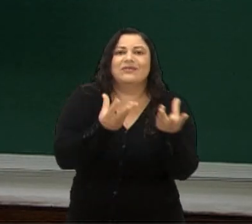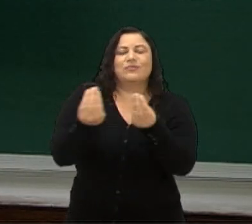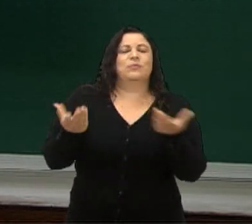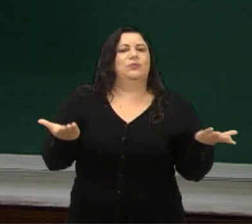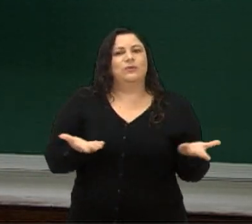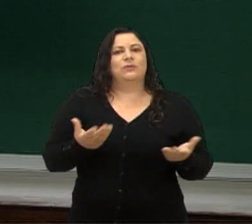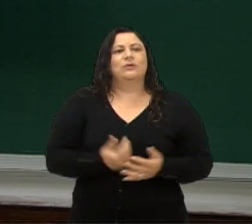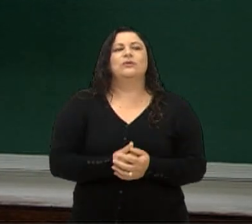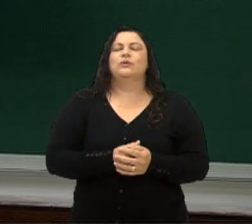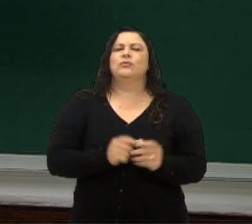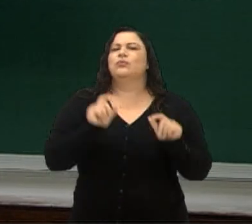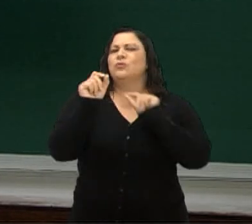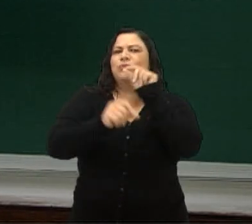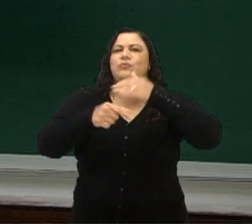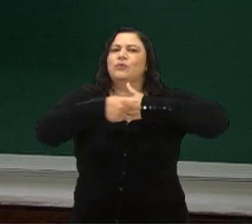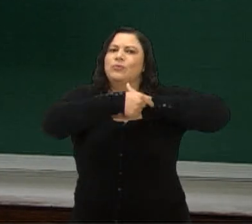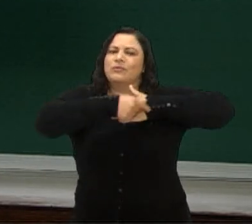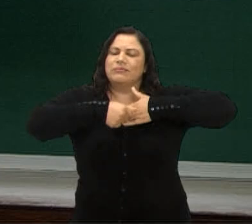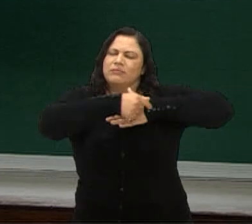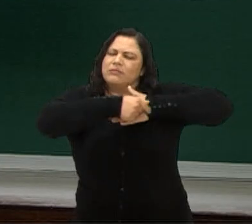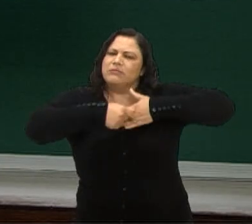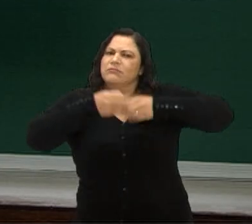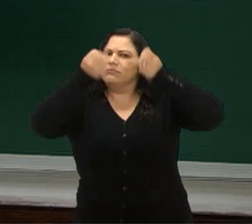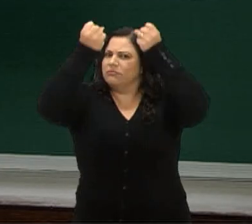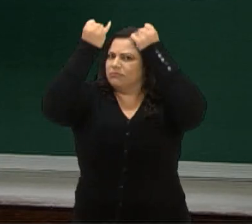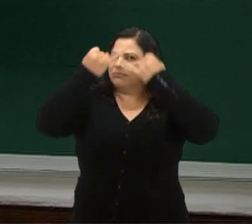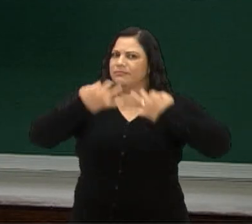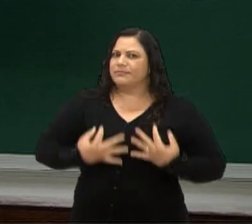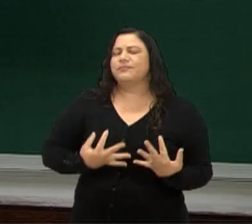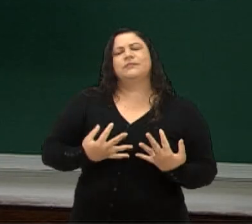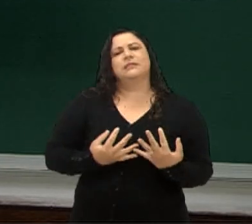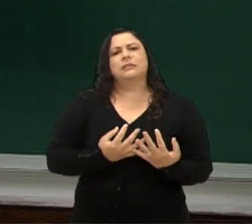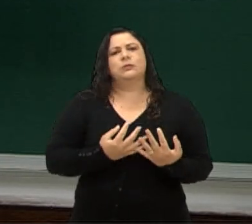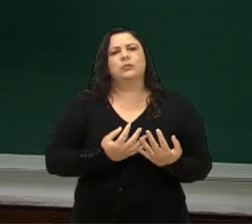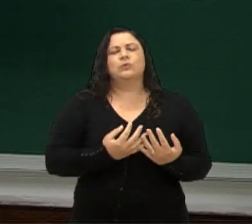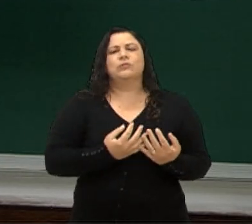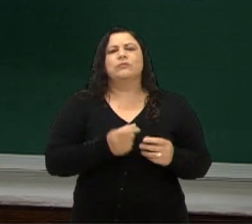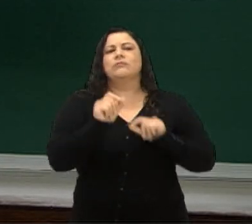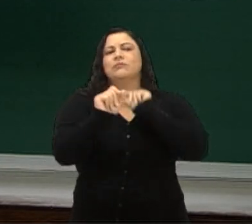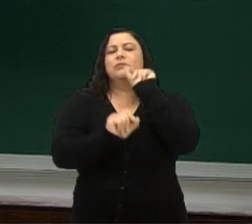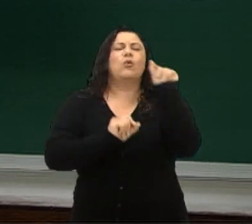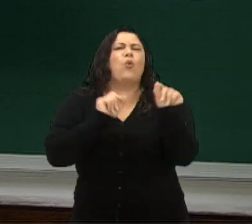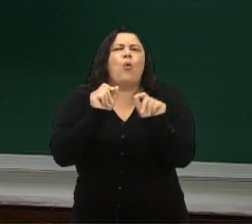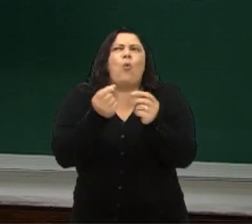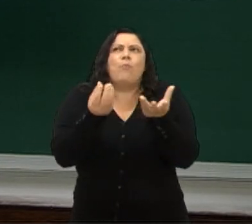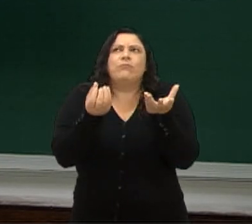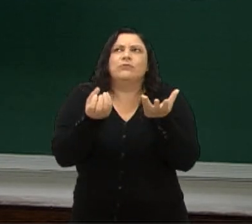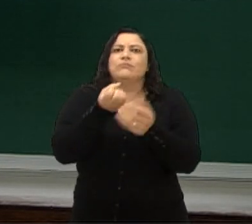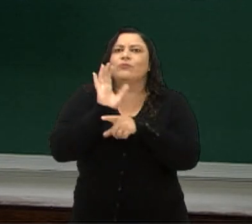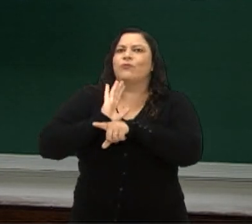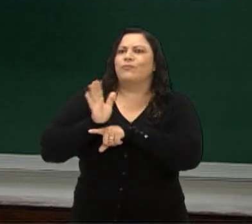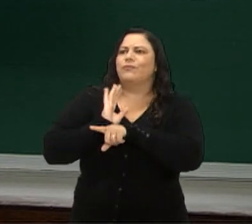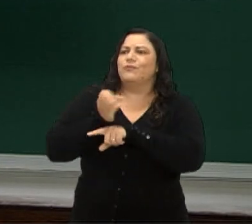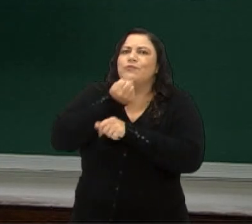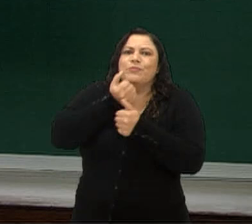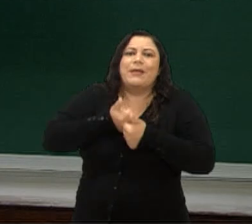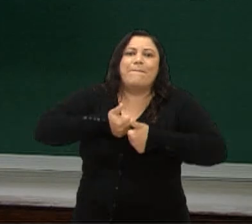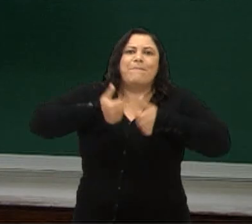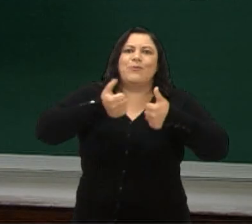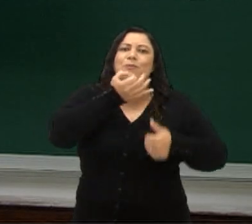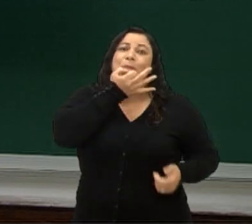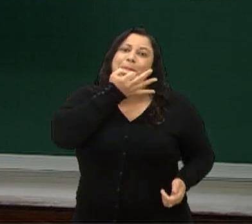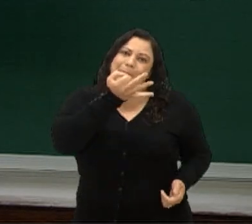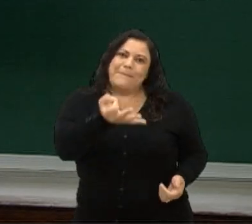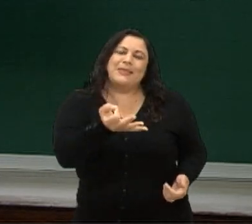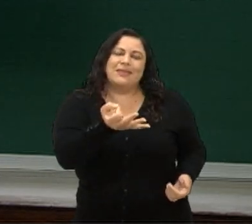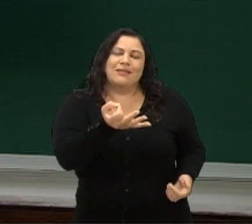traz, é um sucesso de bilheteria, ele está falando, ele está pontuando, ele está dizendo como o filme é bom. É bom, na verdade, isso é opinião. O